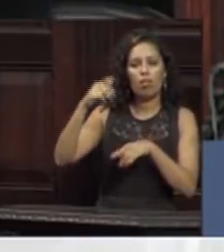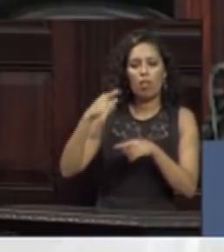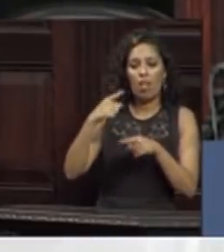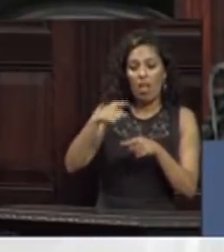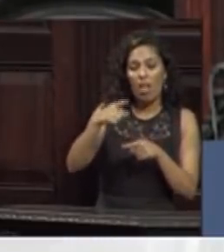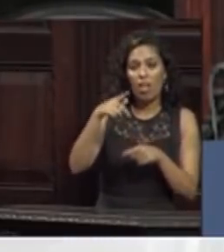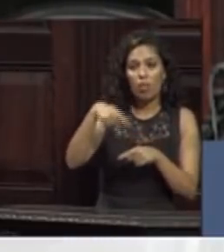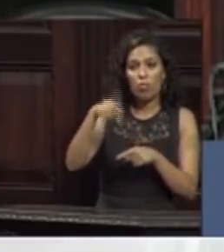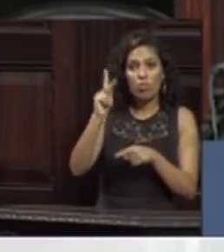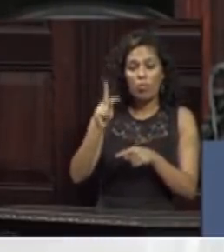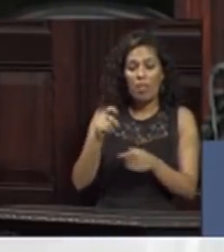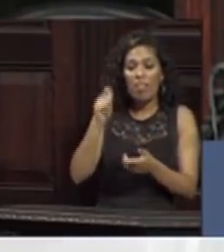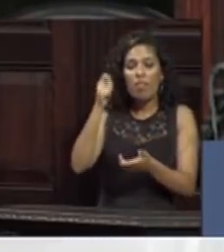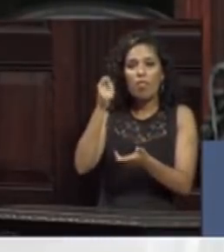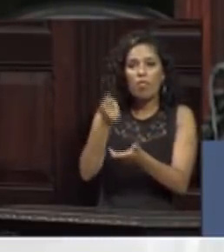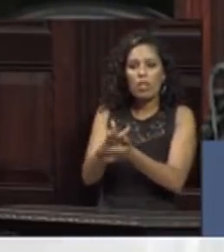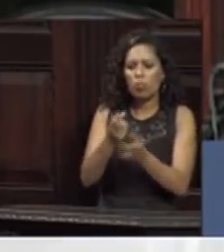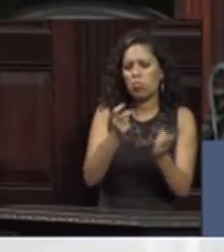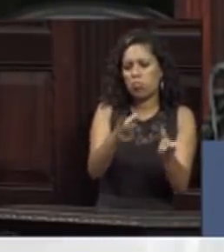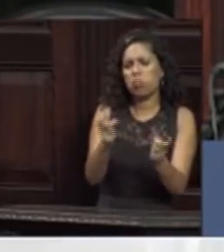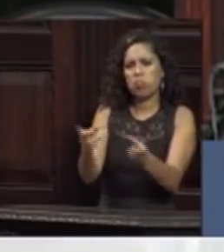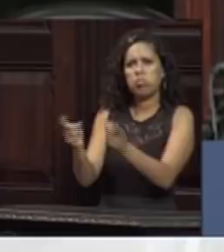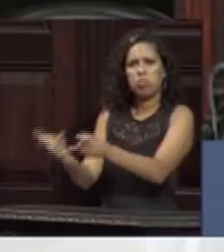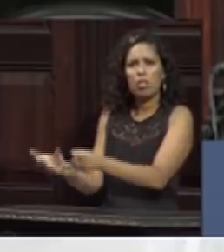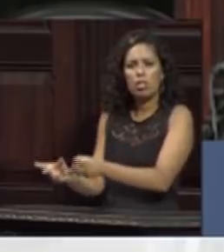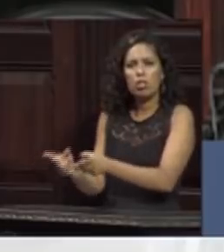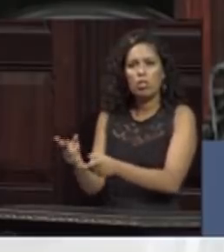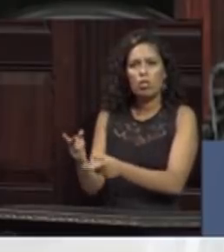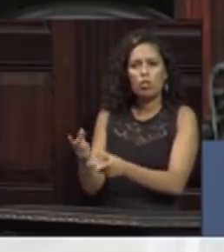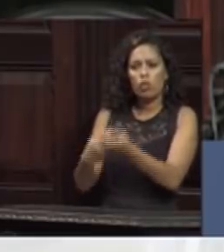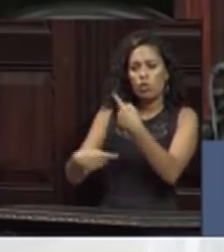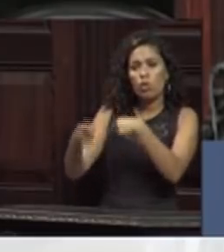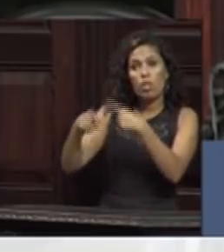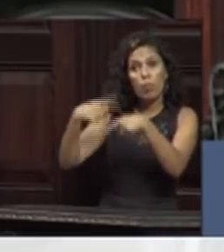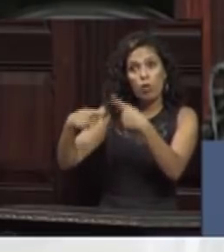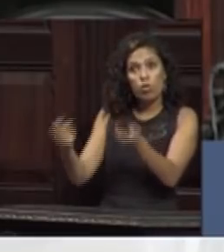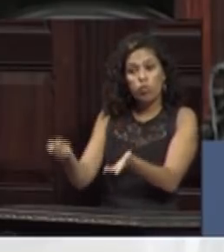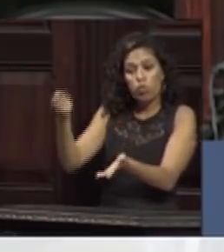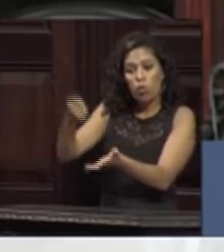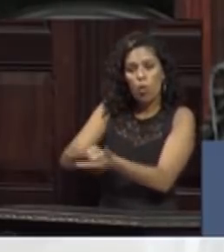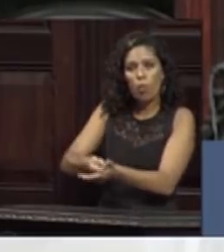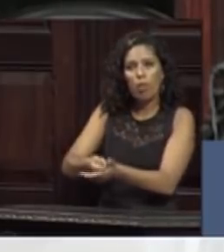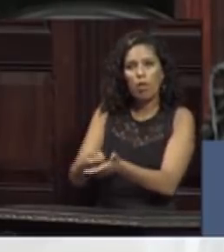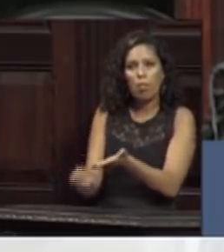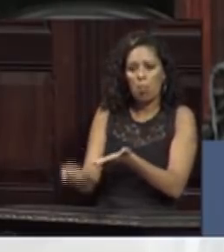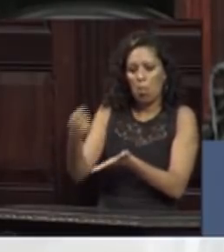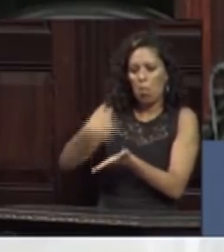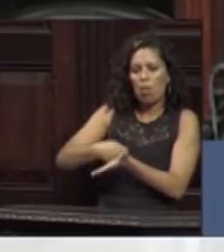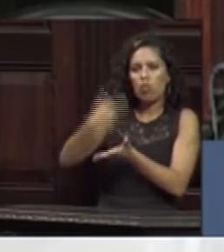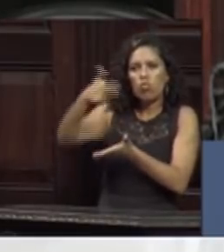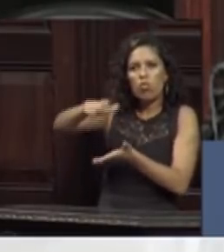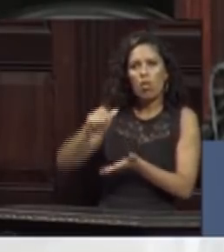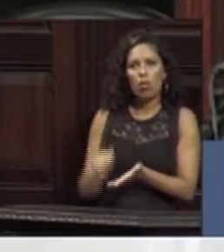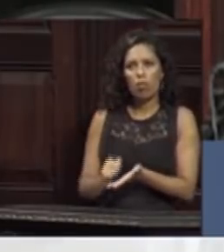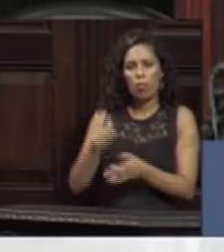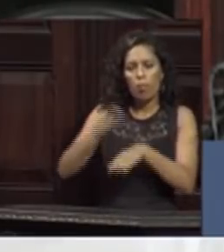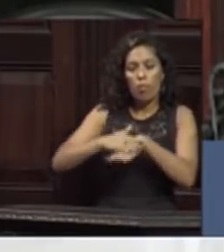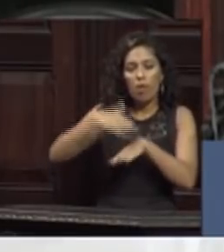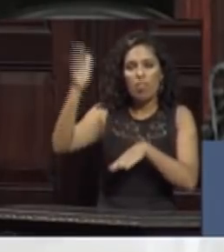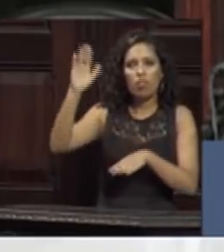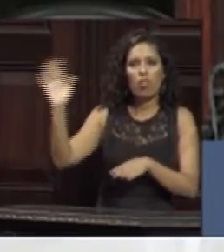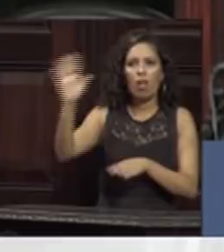ela vendia para ela mesma no exterior, ela formava o preço. O governo, a ANP, multou a